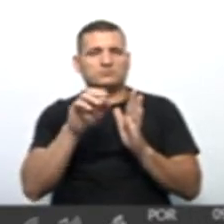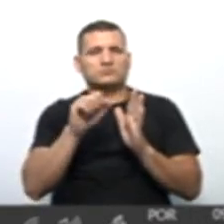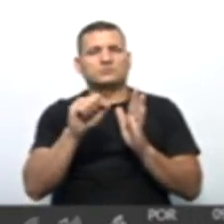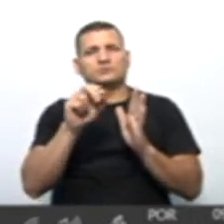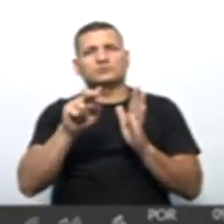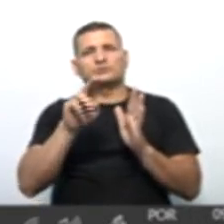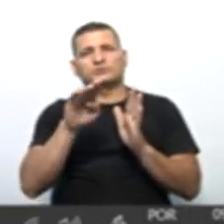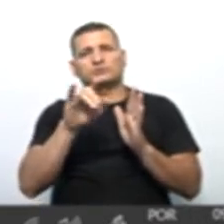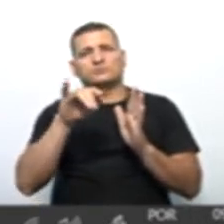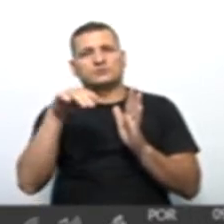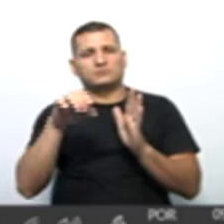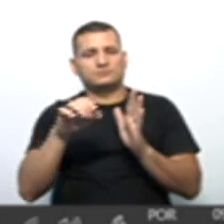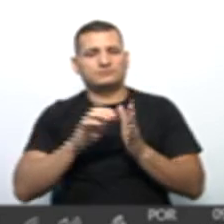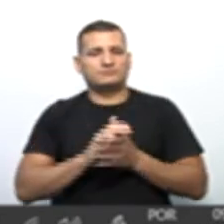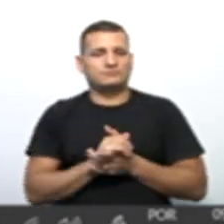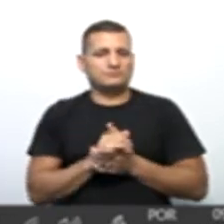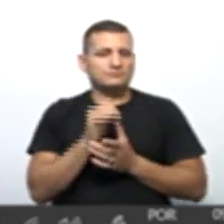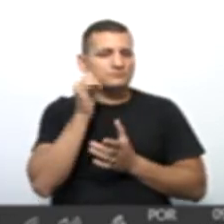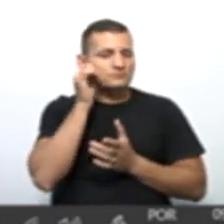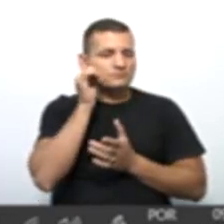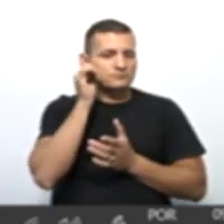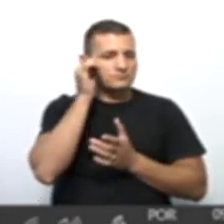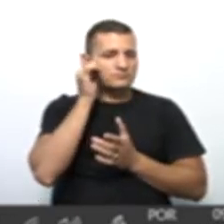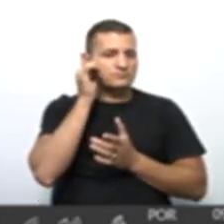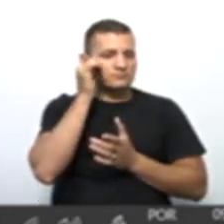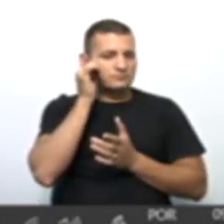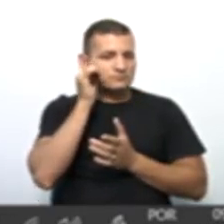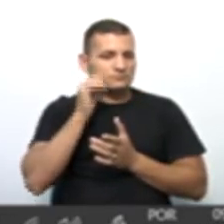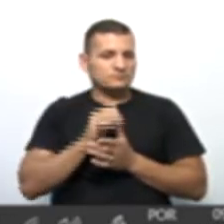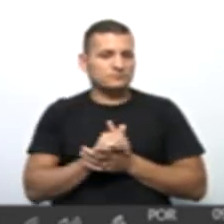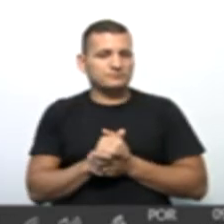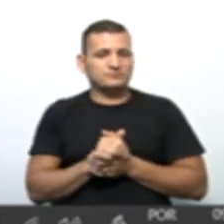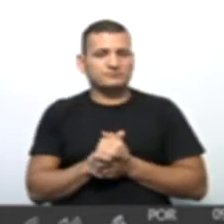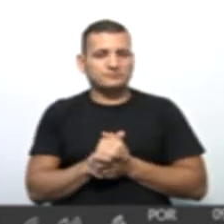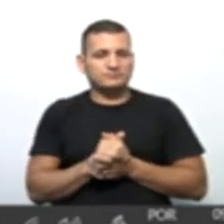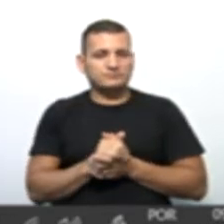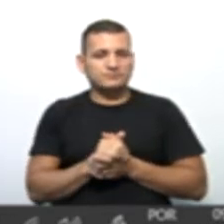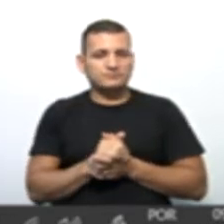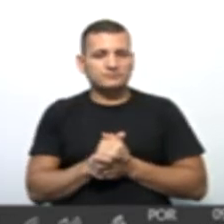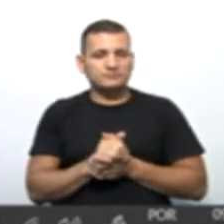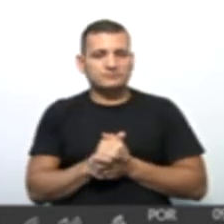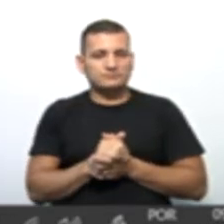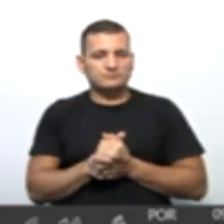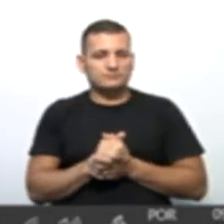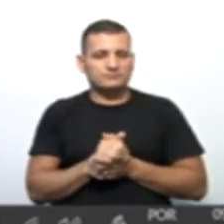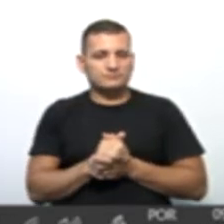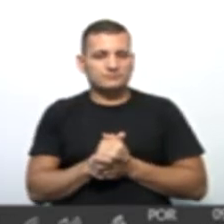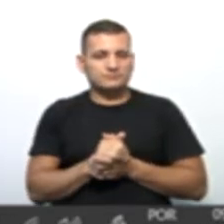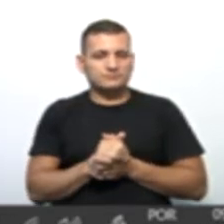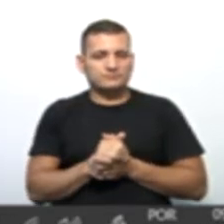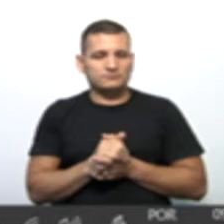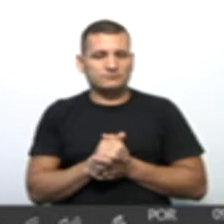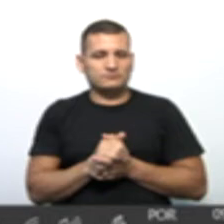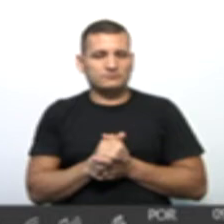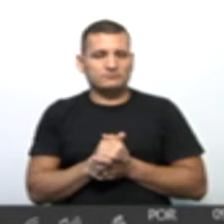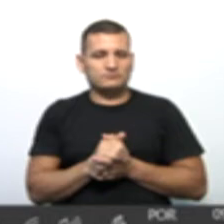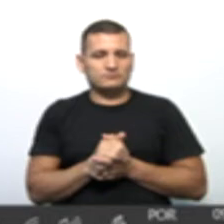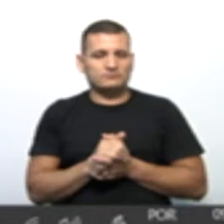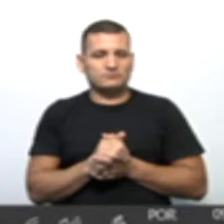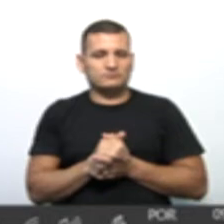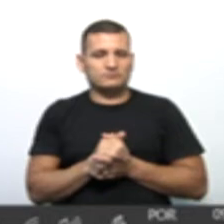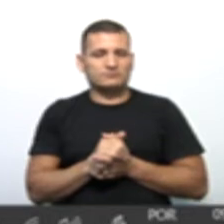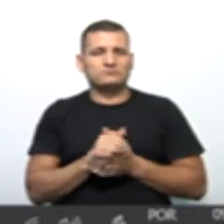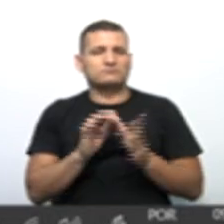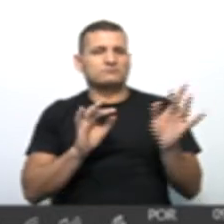camilo sublime você consegue baixar e se esse programinha ele era vizinho é gratuito a gente poder colocar você